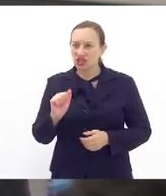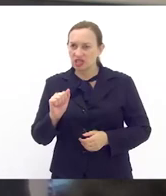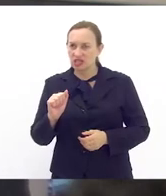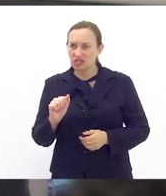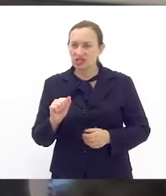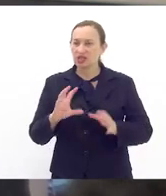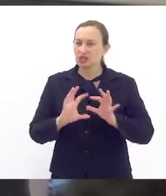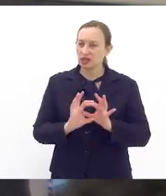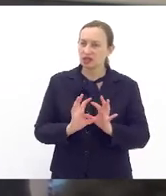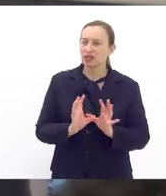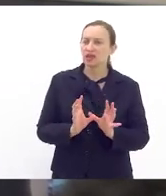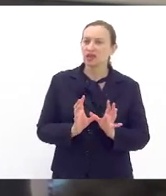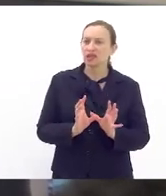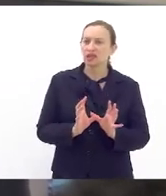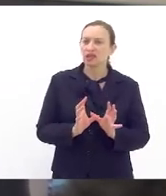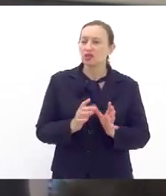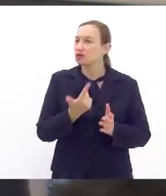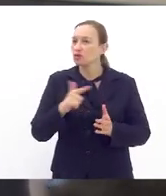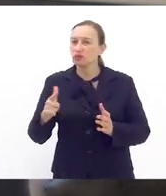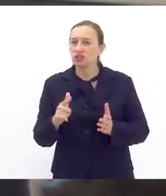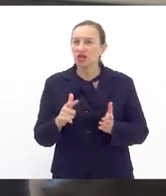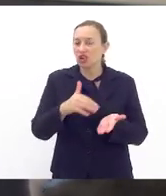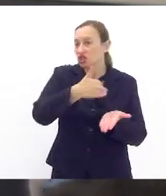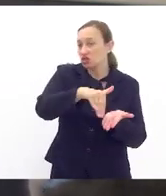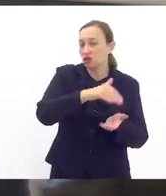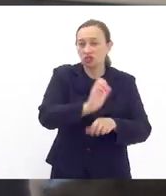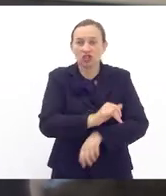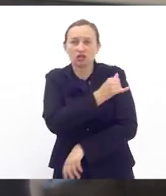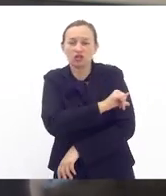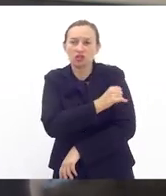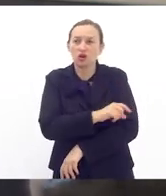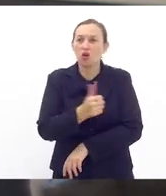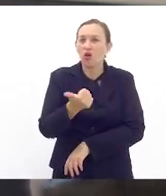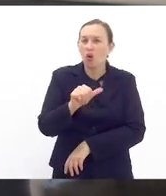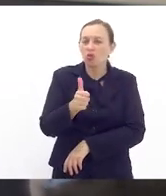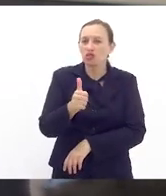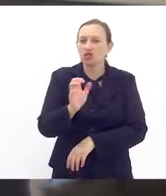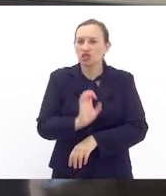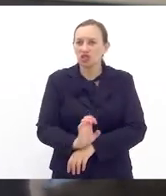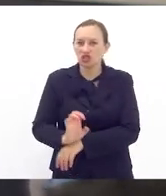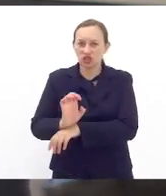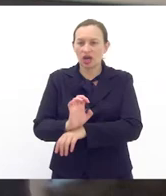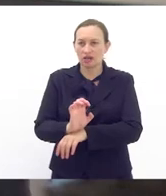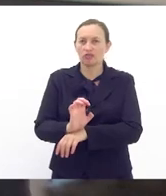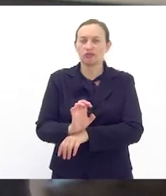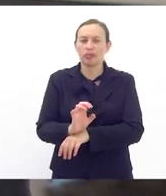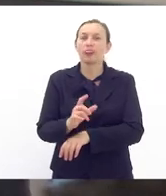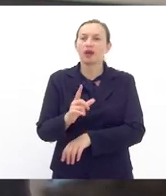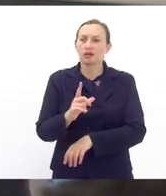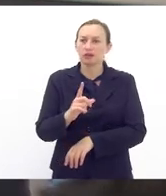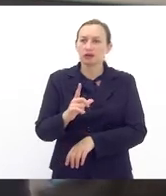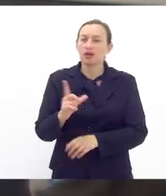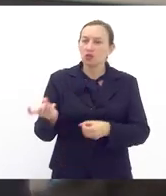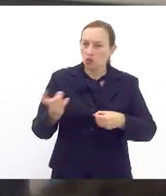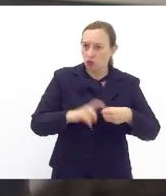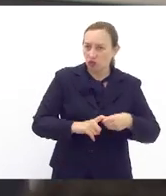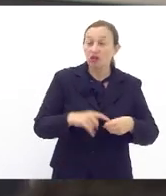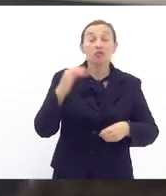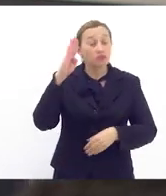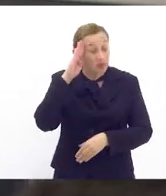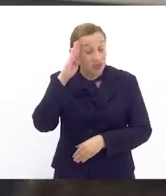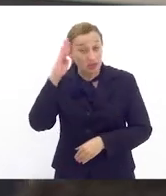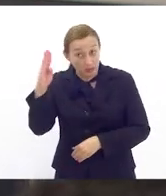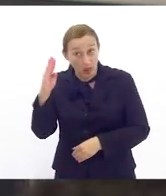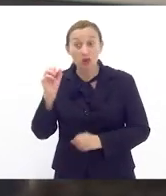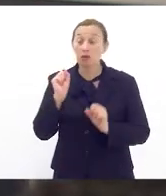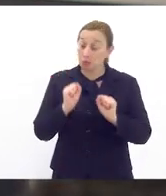de representação do Rio de Janeiro os estados brasileiros possuem convênio e Rio de Janeiro entende que esse convênio é fundamental para